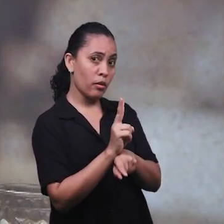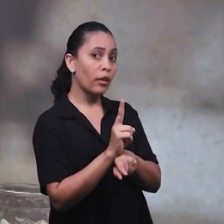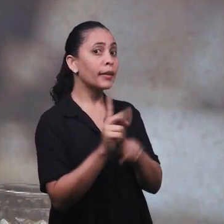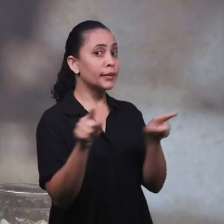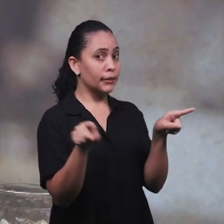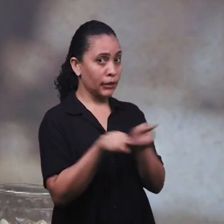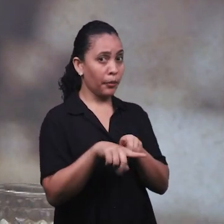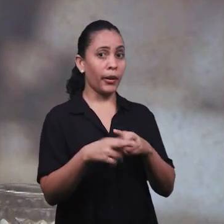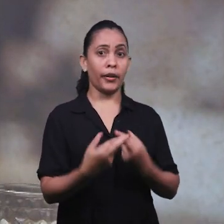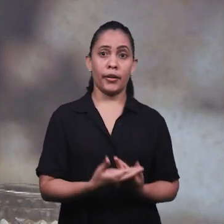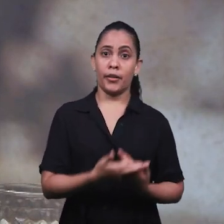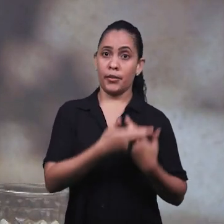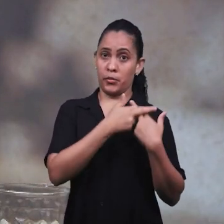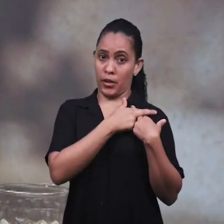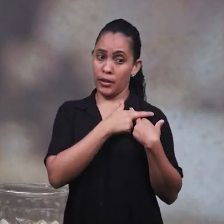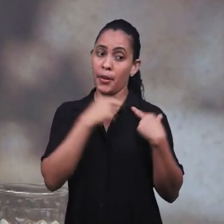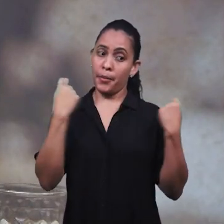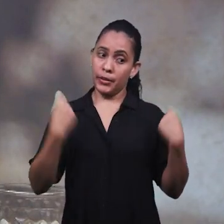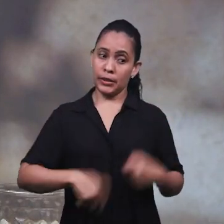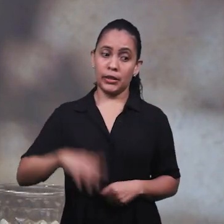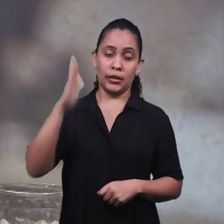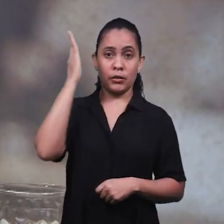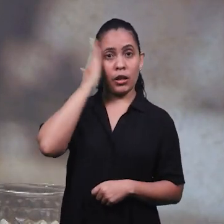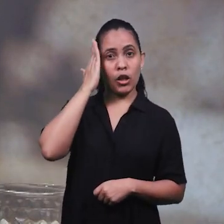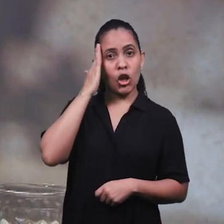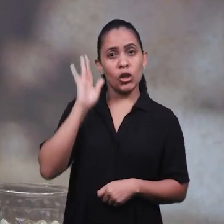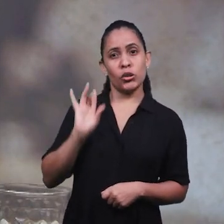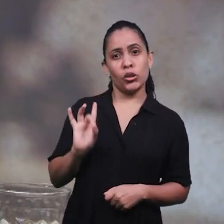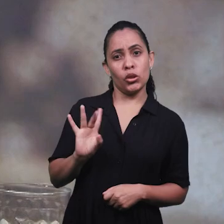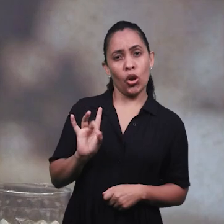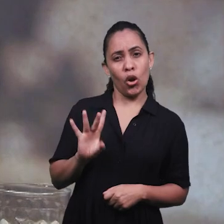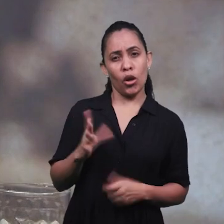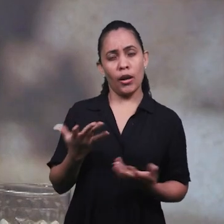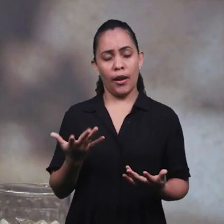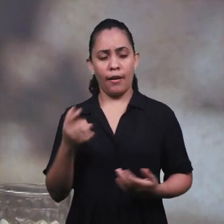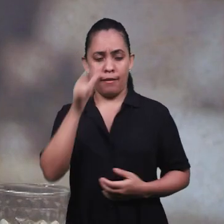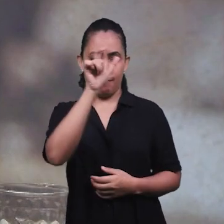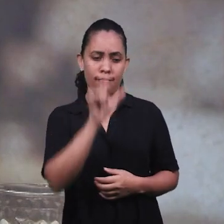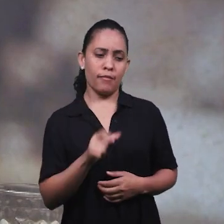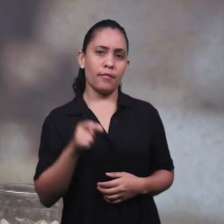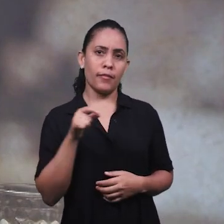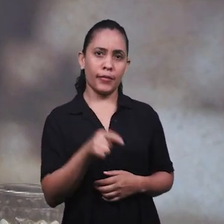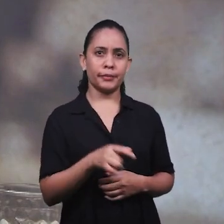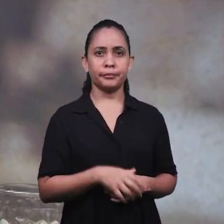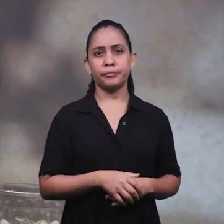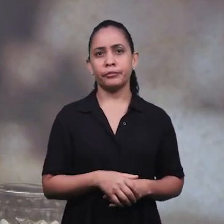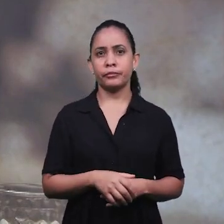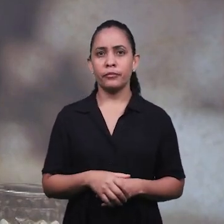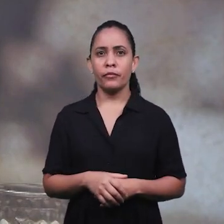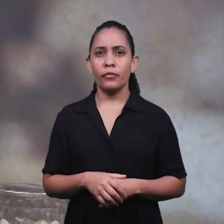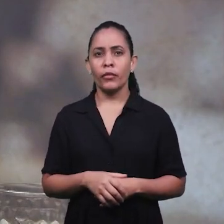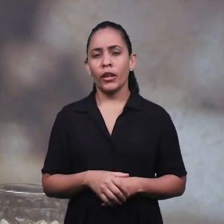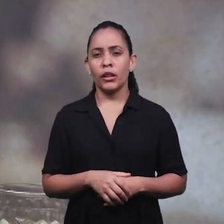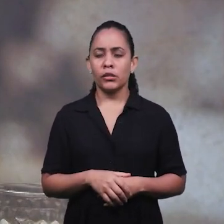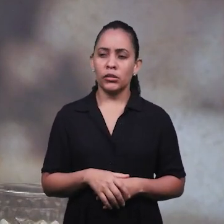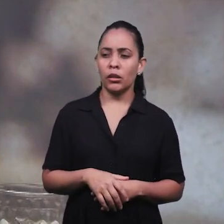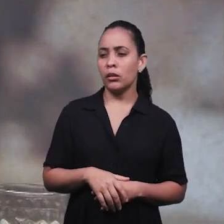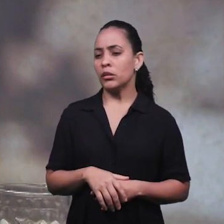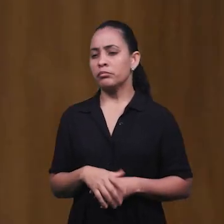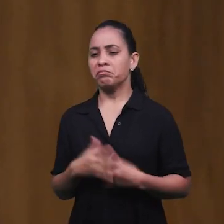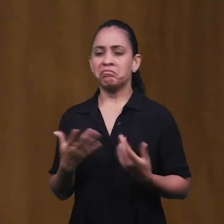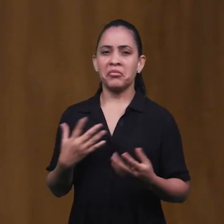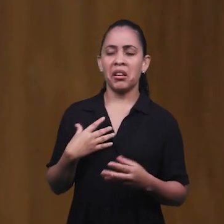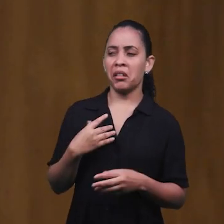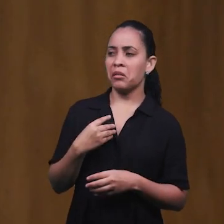síndico ele tenha essa consciência de que ele não está ali apenas para cumprir uma função ali, uma